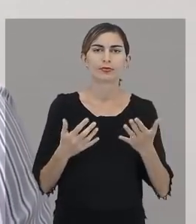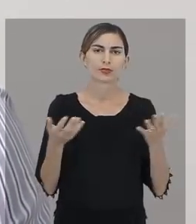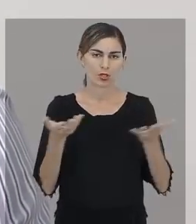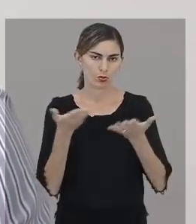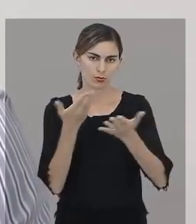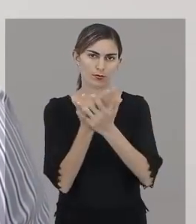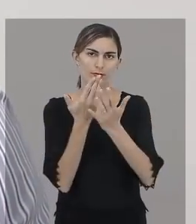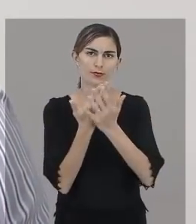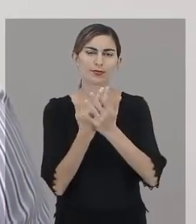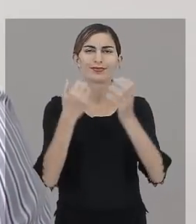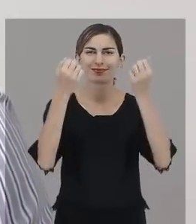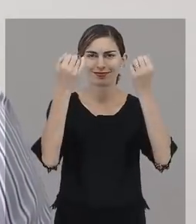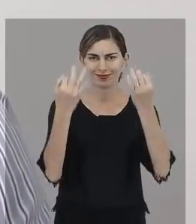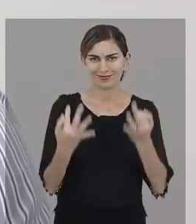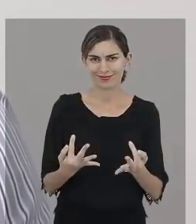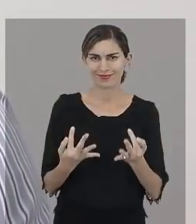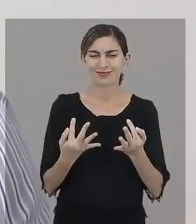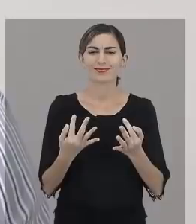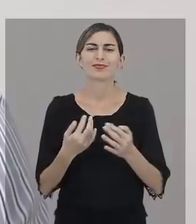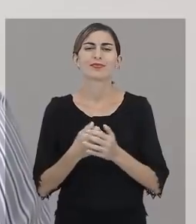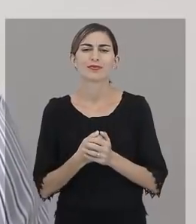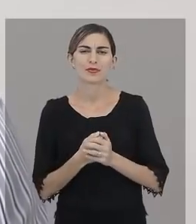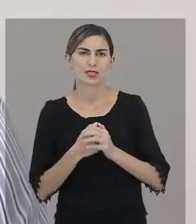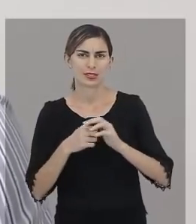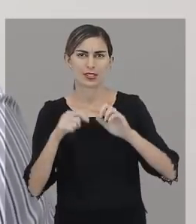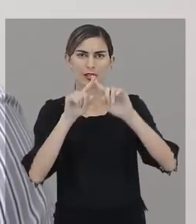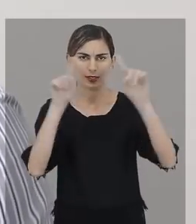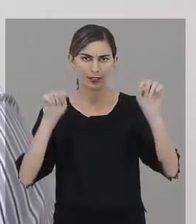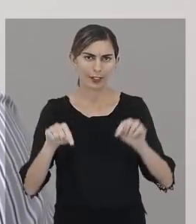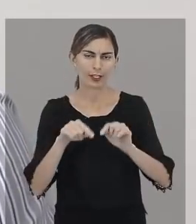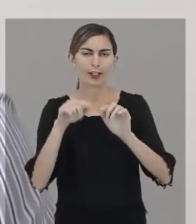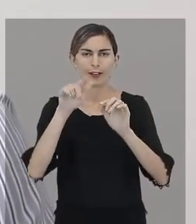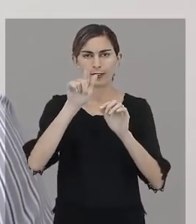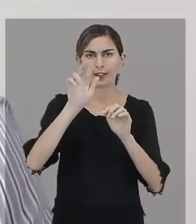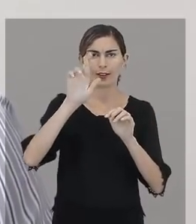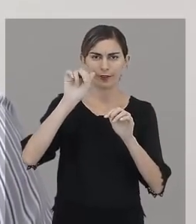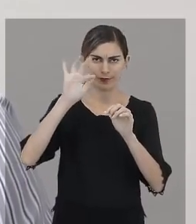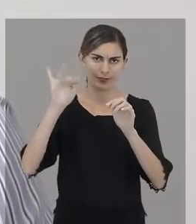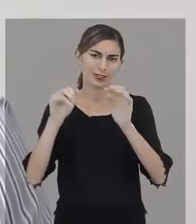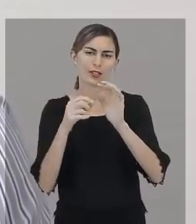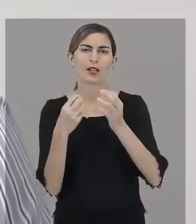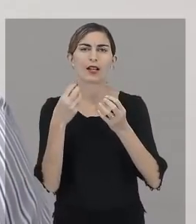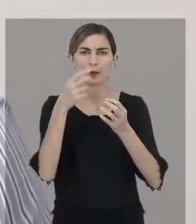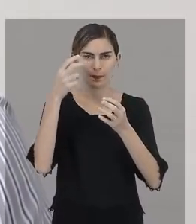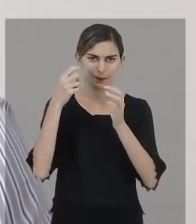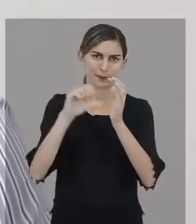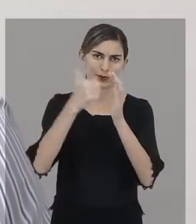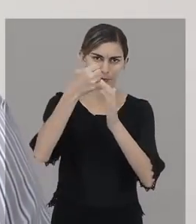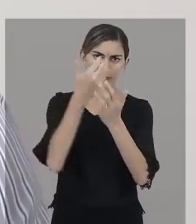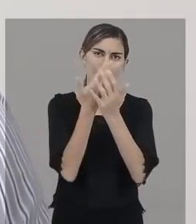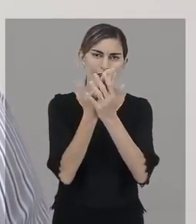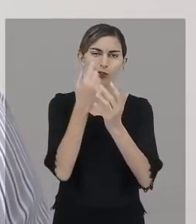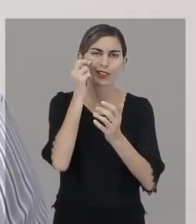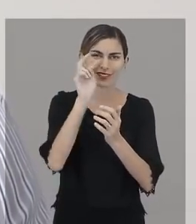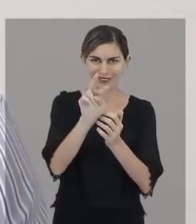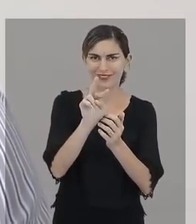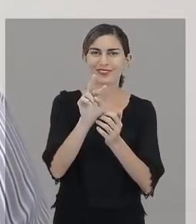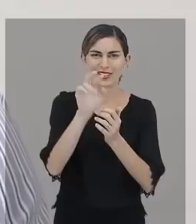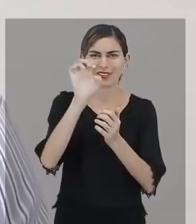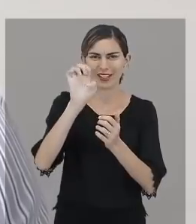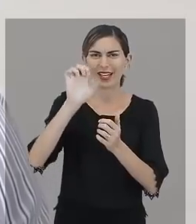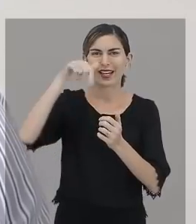aula a gente vai começar a falar de interface gráfica. Na primeira aula a gente viu um pouquinho de Activity, né, de transição de